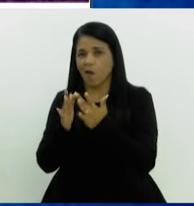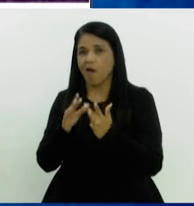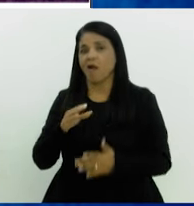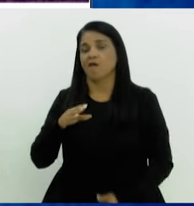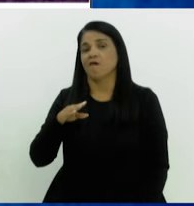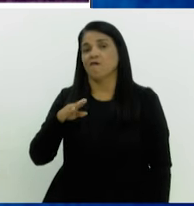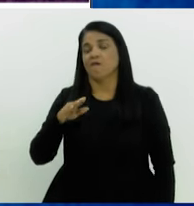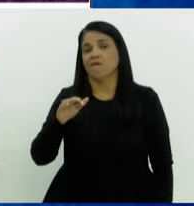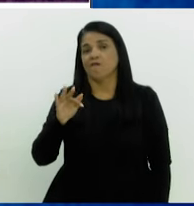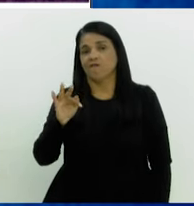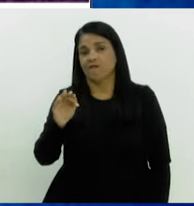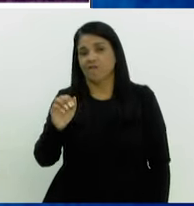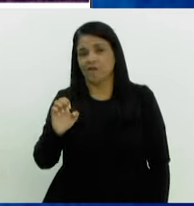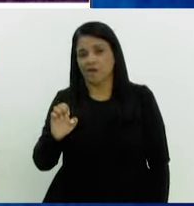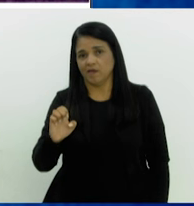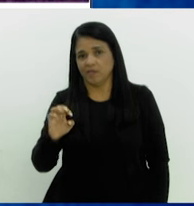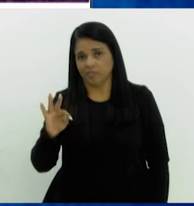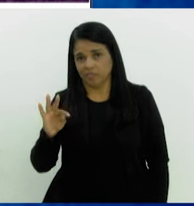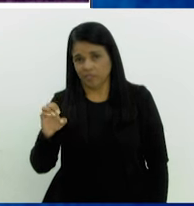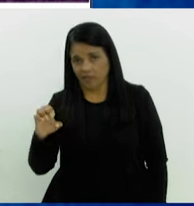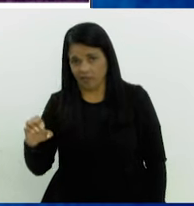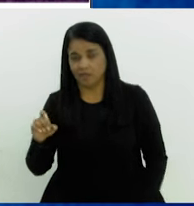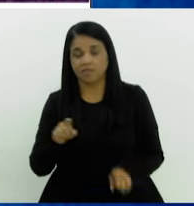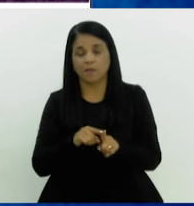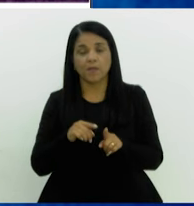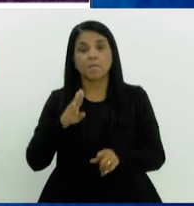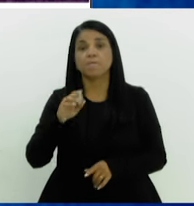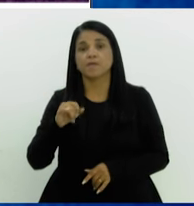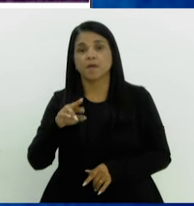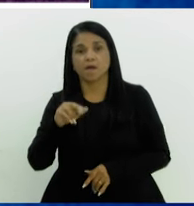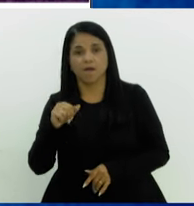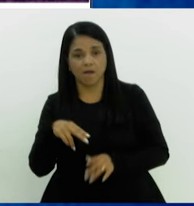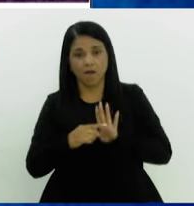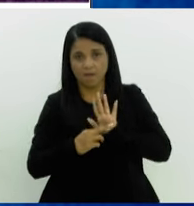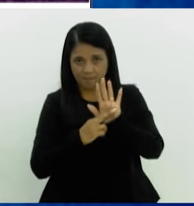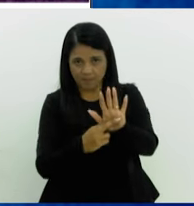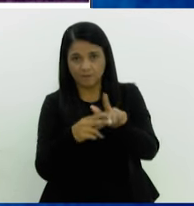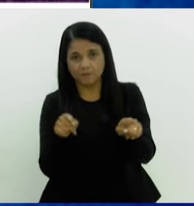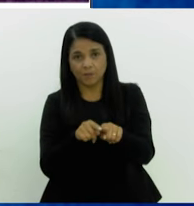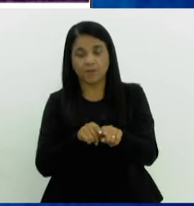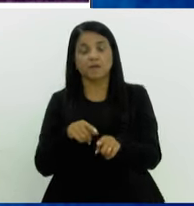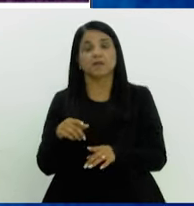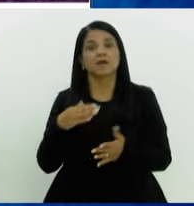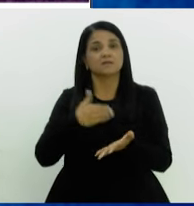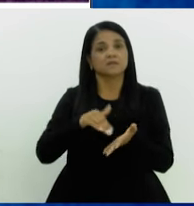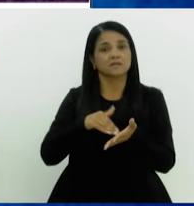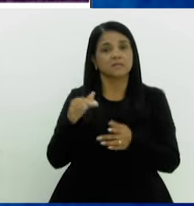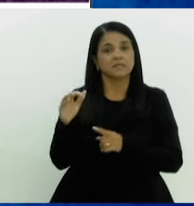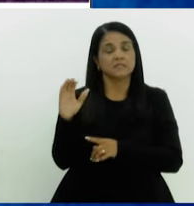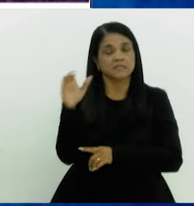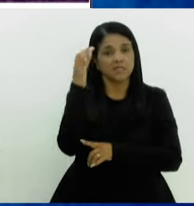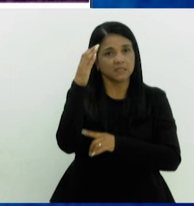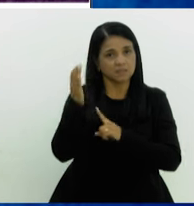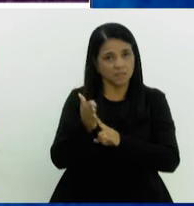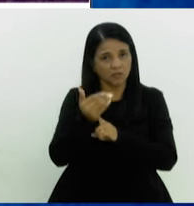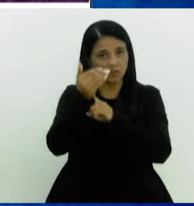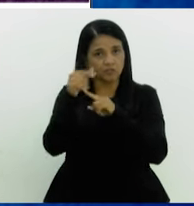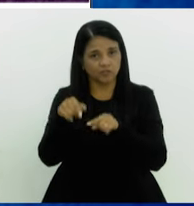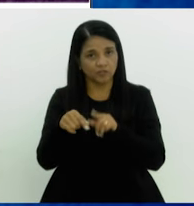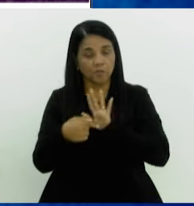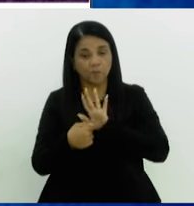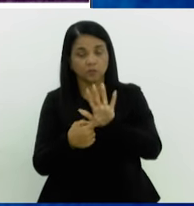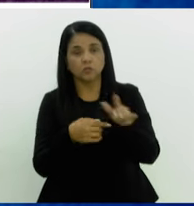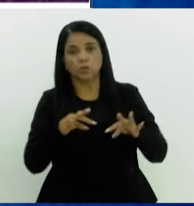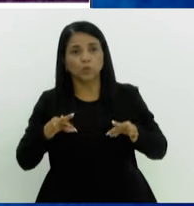tavaí e a Bianca tá aqui para representá-los e a secretaria de Ciência e Tecnologia do Estado pra gente trazer pro estado inteiro do Rio de